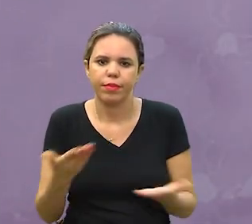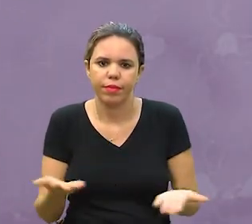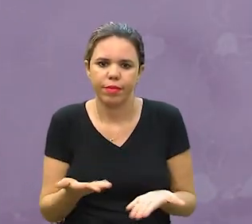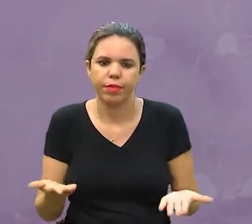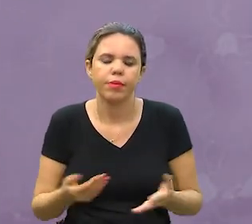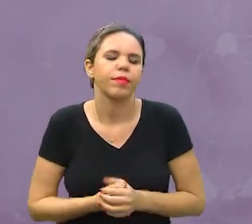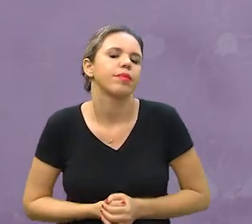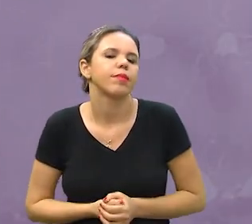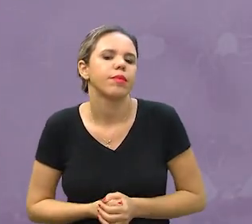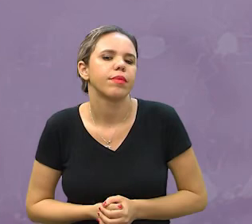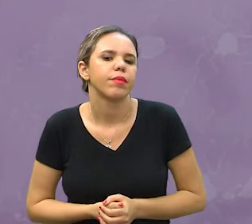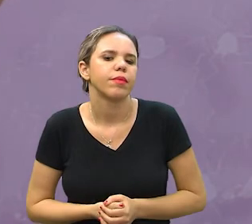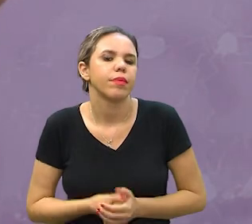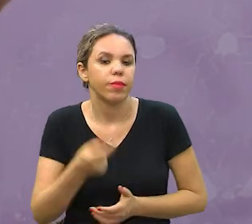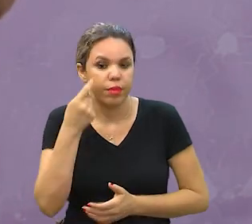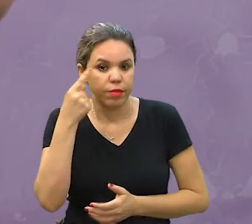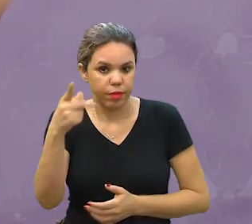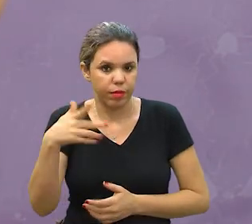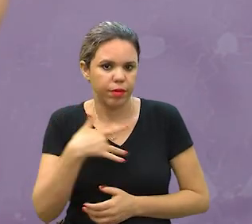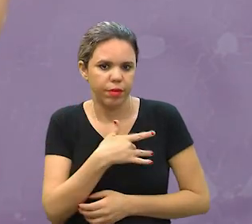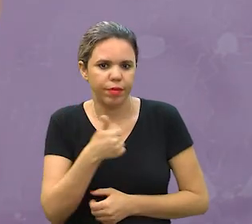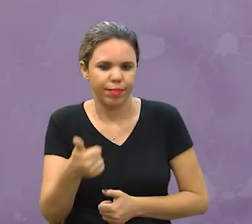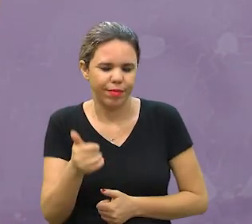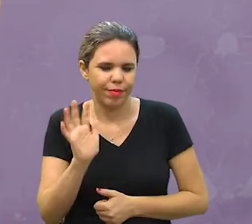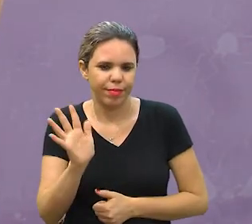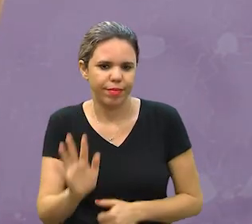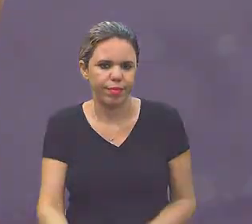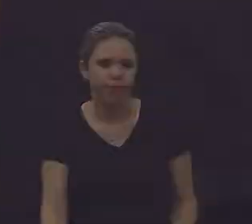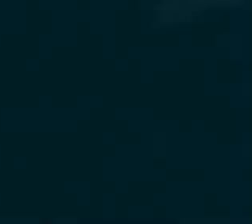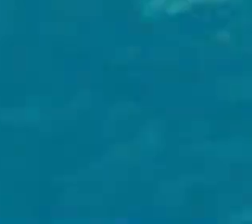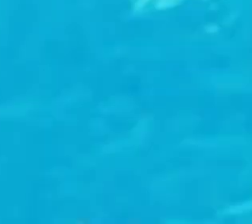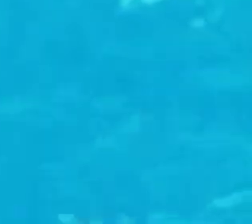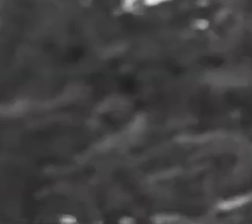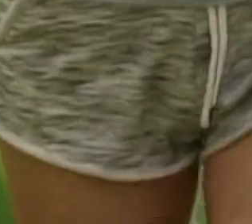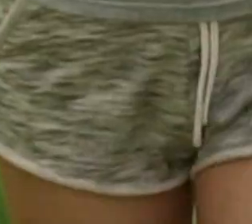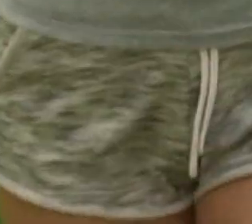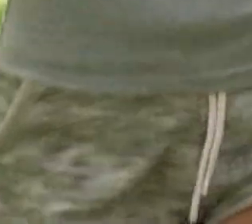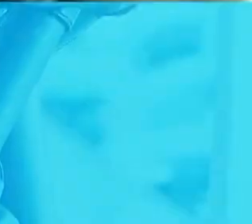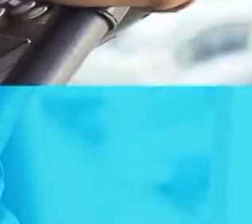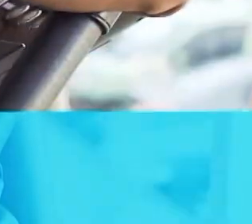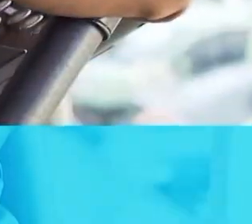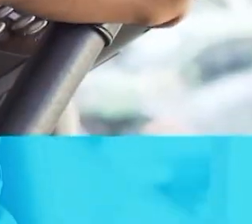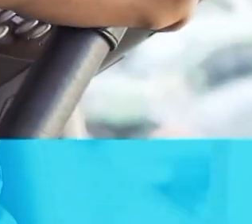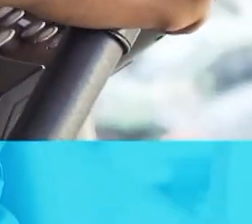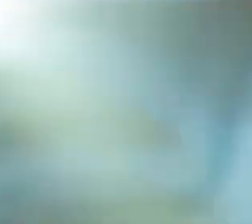Saúde Agora de hoje. De olho na sua saúde, hein? Tchau!